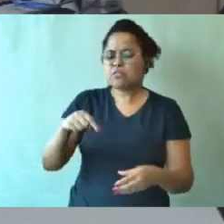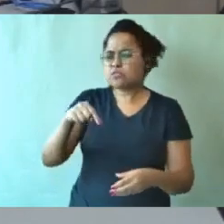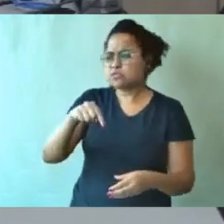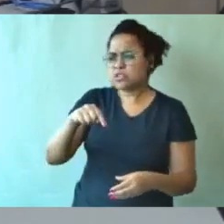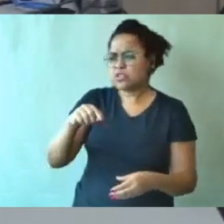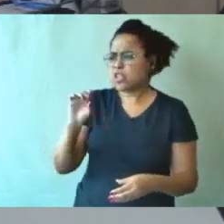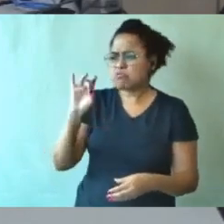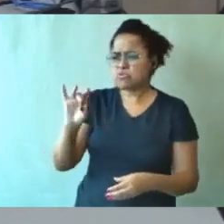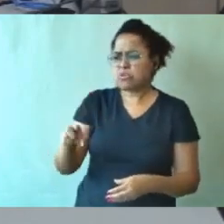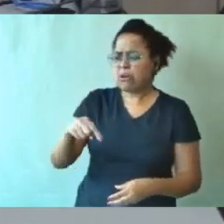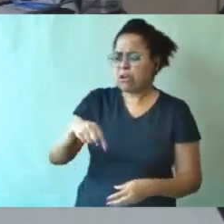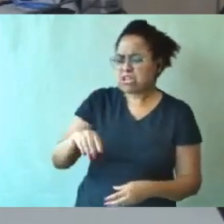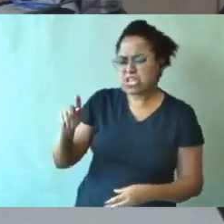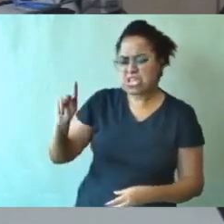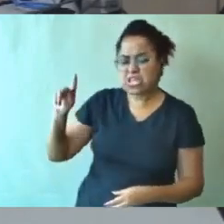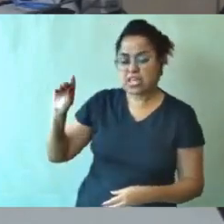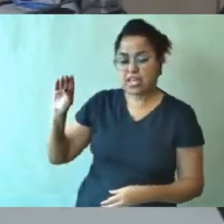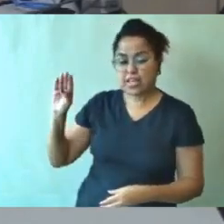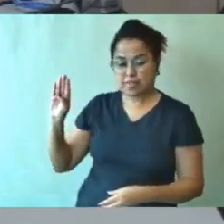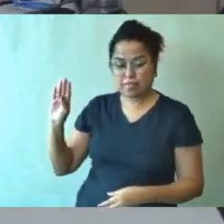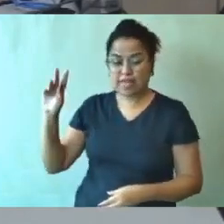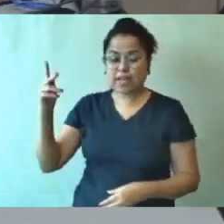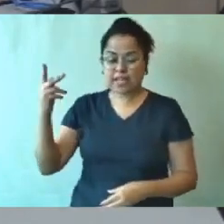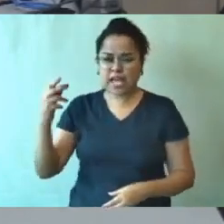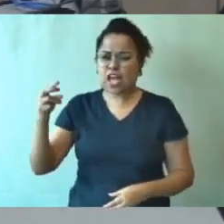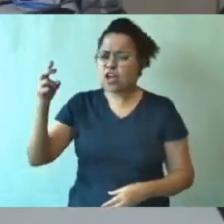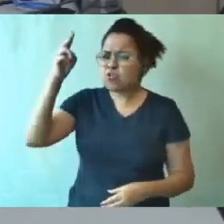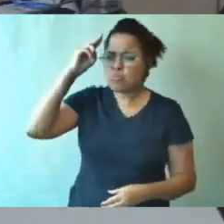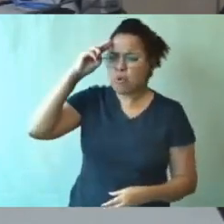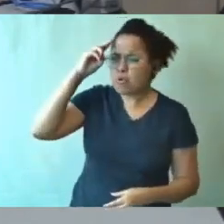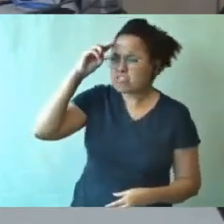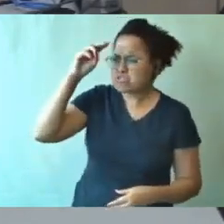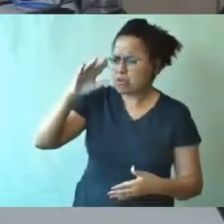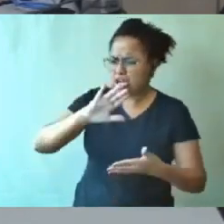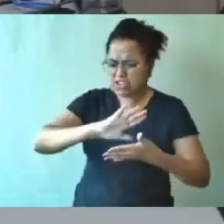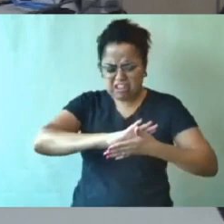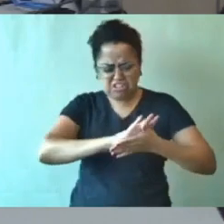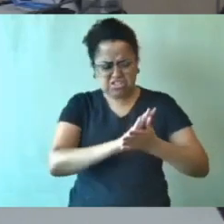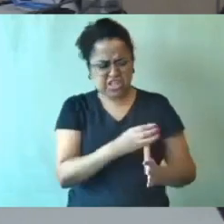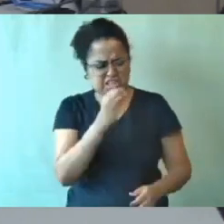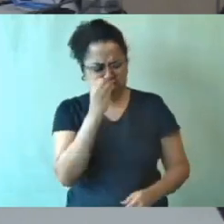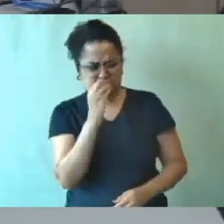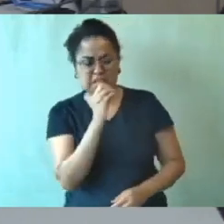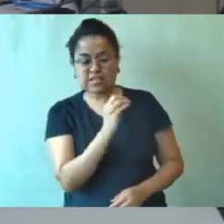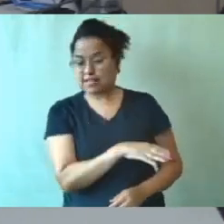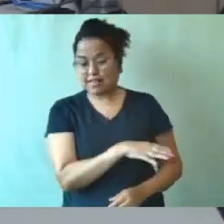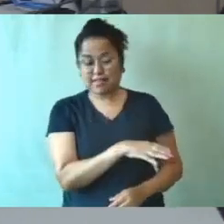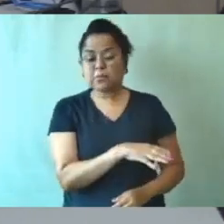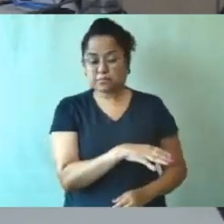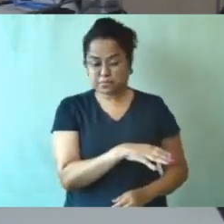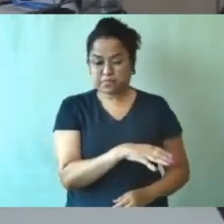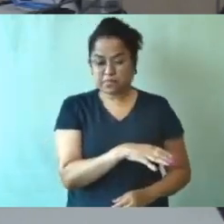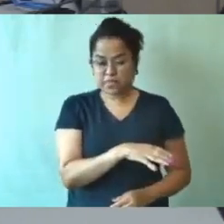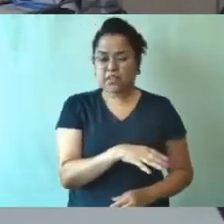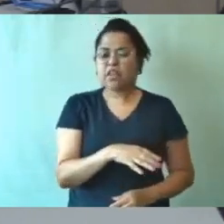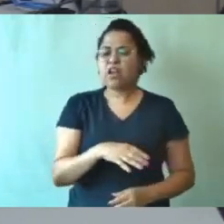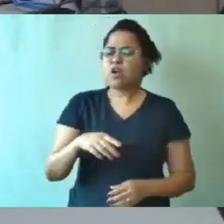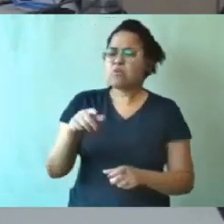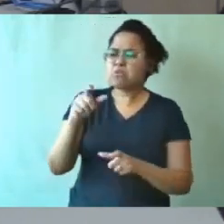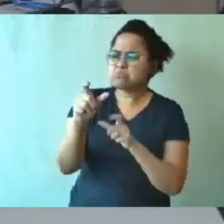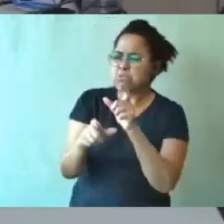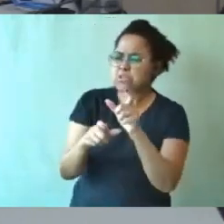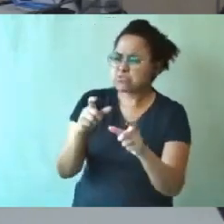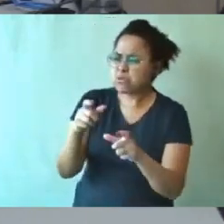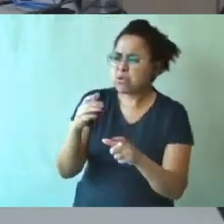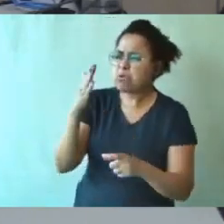também. Não é uma história que pode ser apagada ou jogada no lixo, igual às vezes algumas pessoas acabam dando a entender. Eu acho